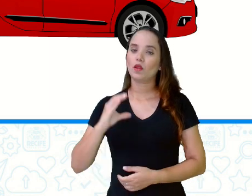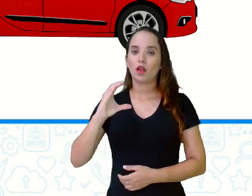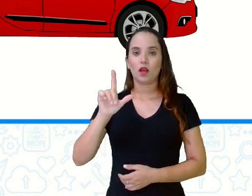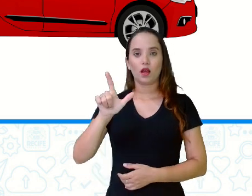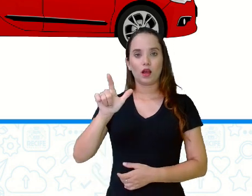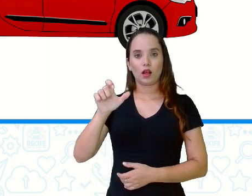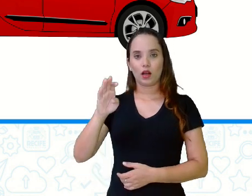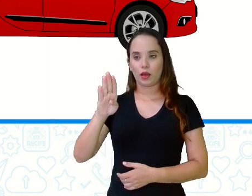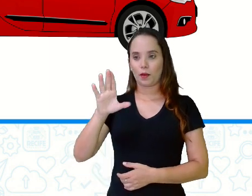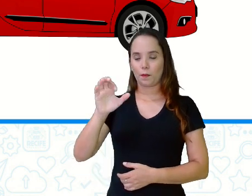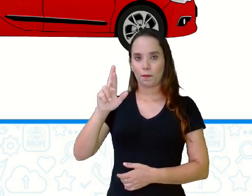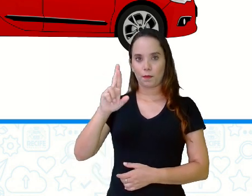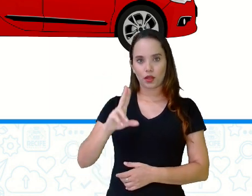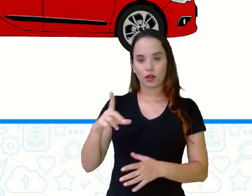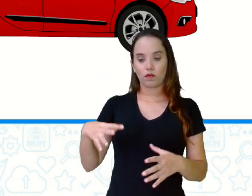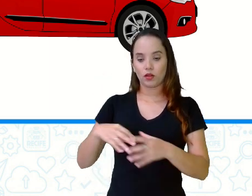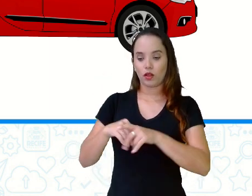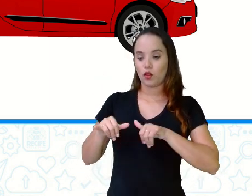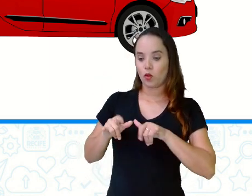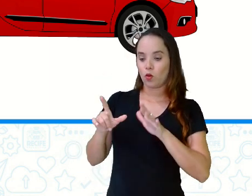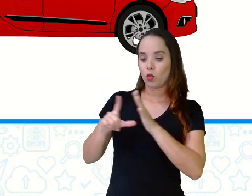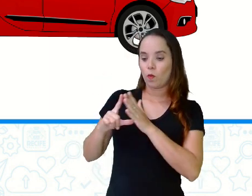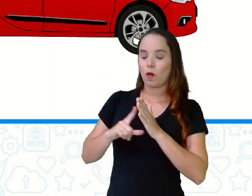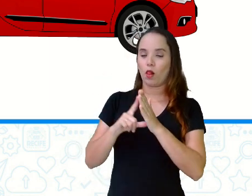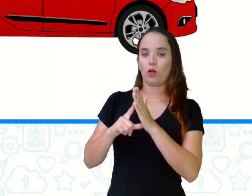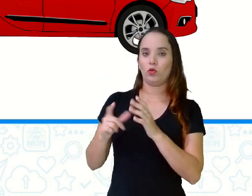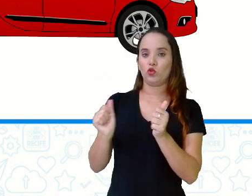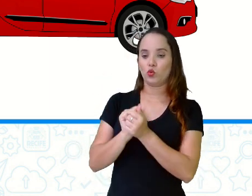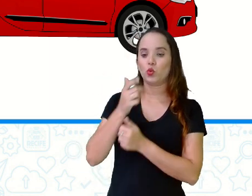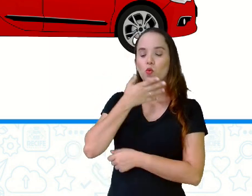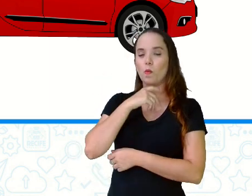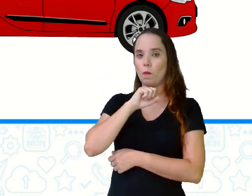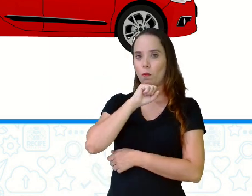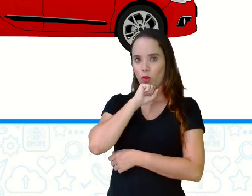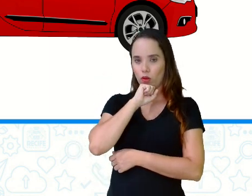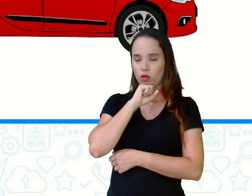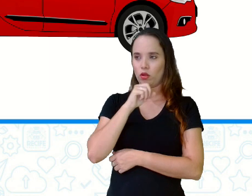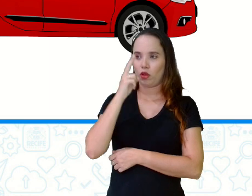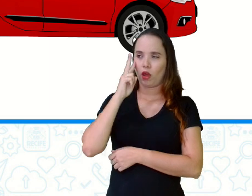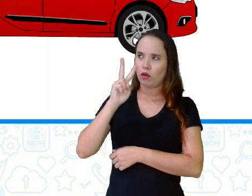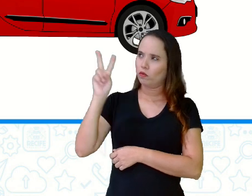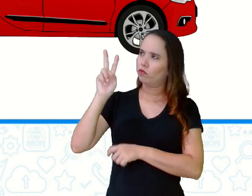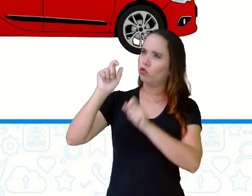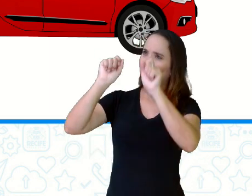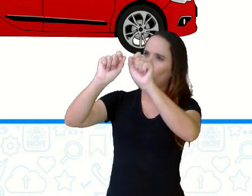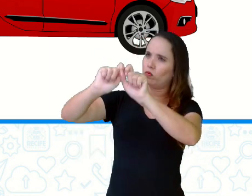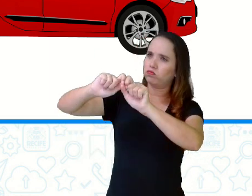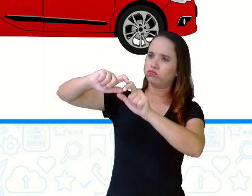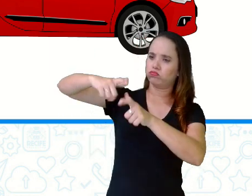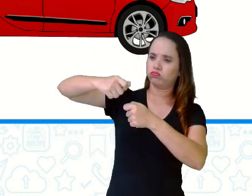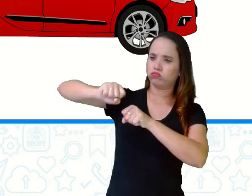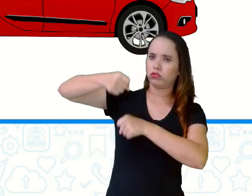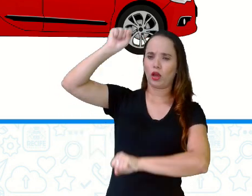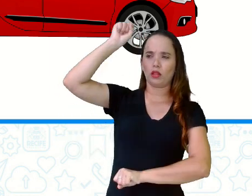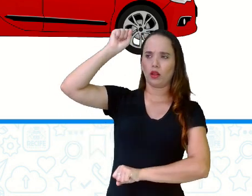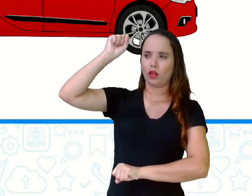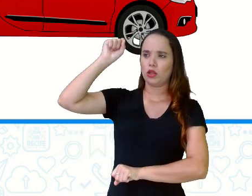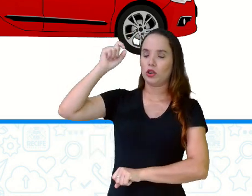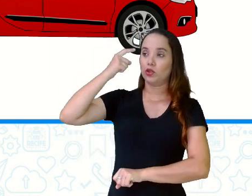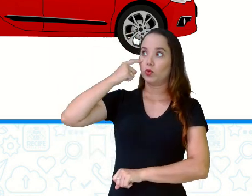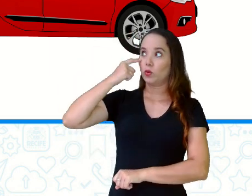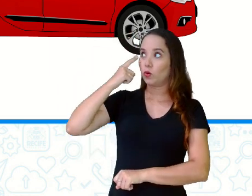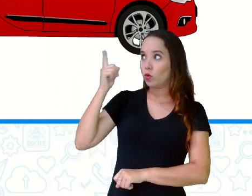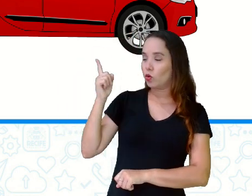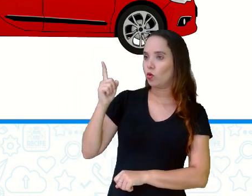em uma loja quando viu um cartaz com a oferta abaixo. Oferta imperdível,